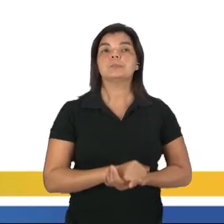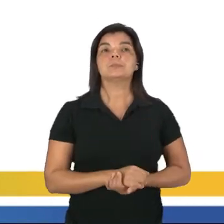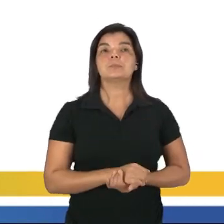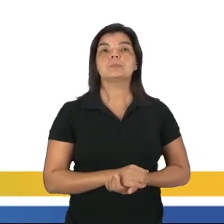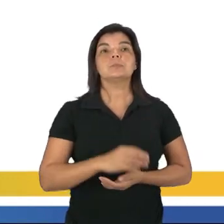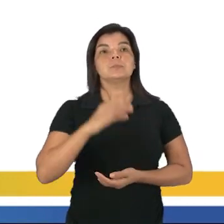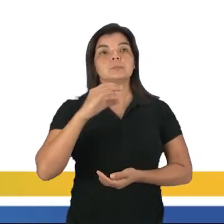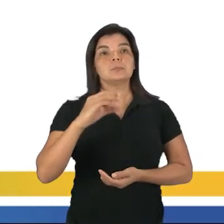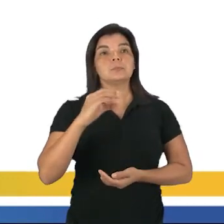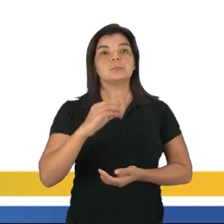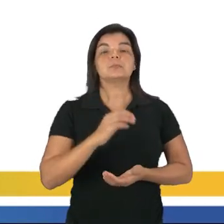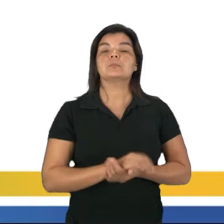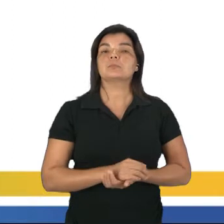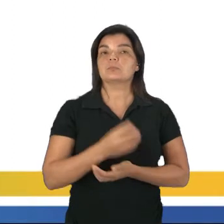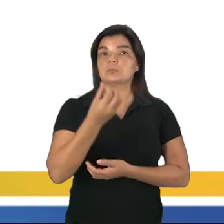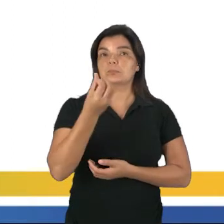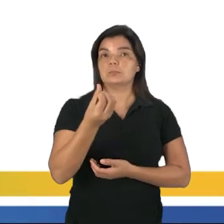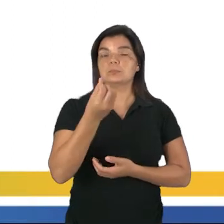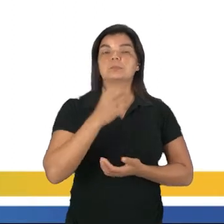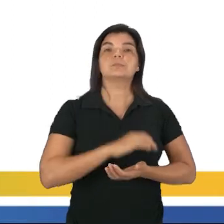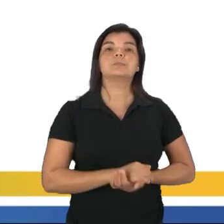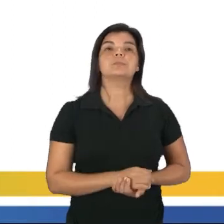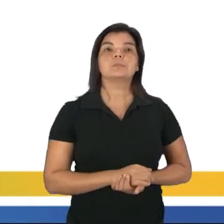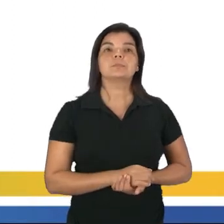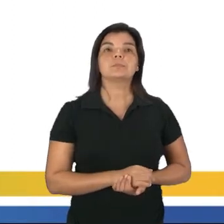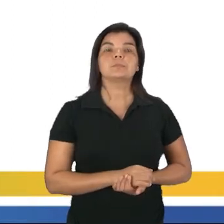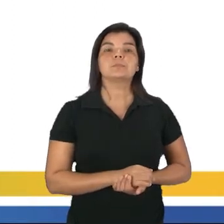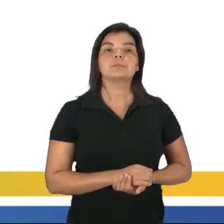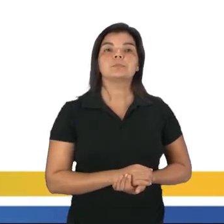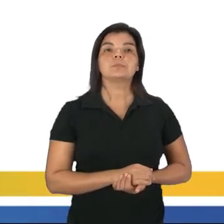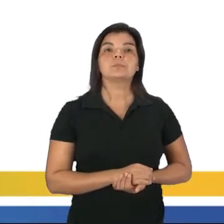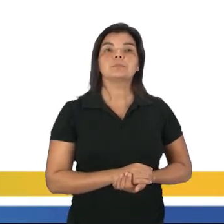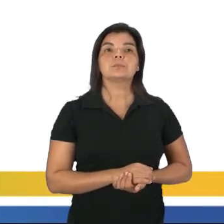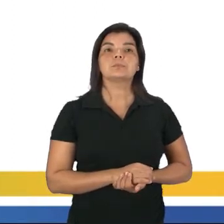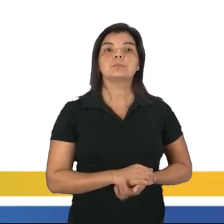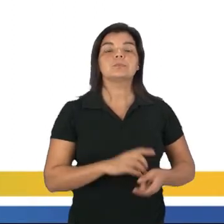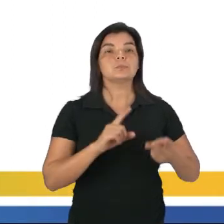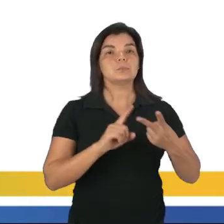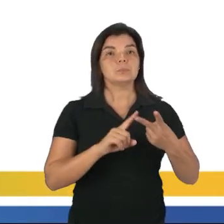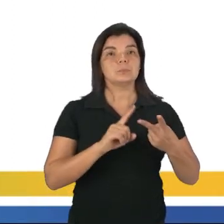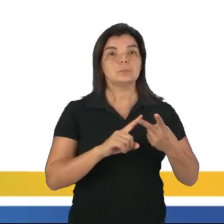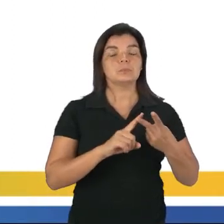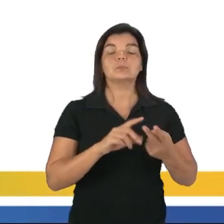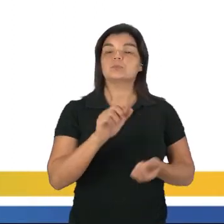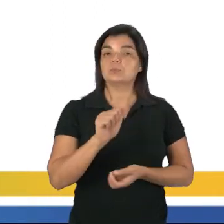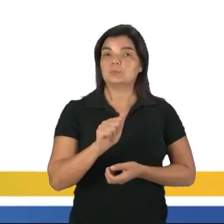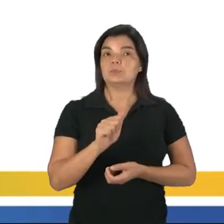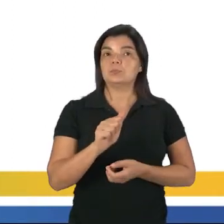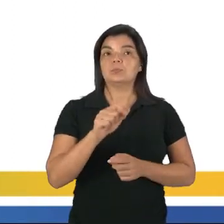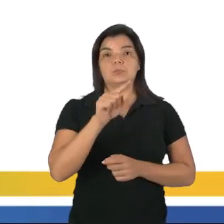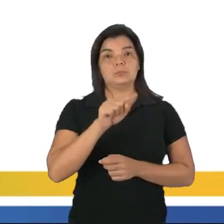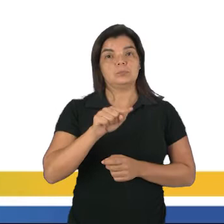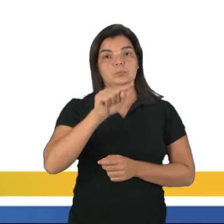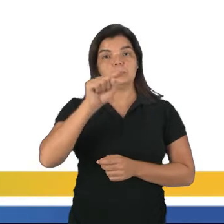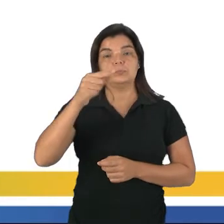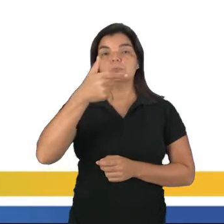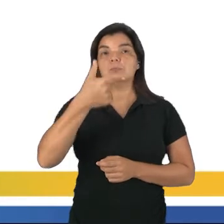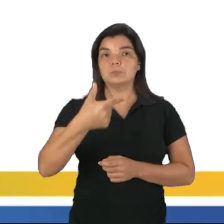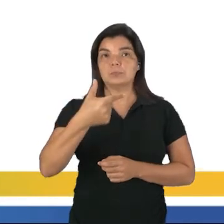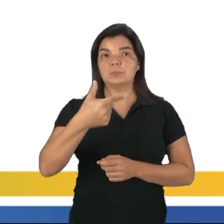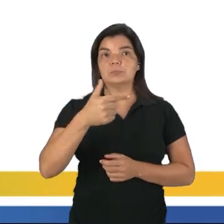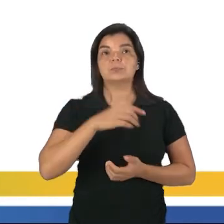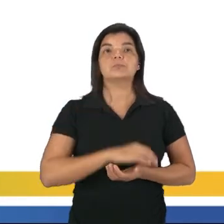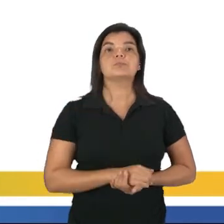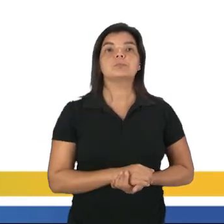coeficiente 1. E o c, ele vai ser o valor 6, certo? Aqui na segunda função, a gente tem raiz de 2,